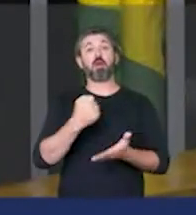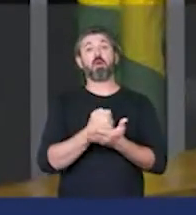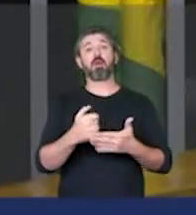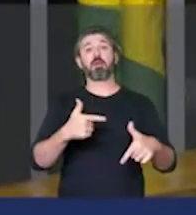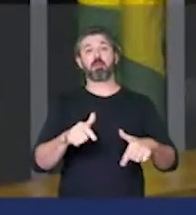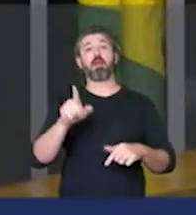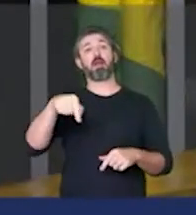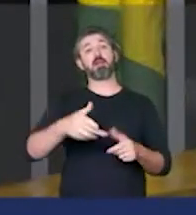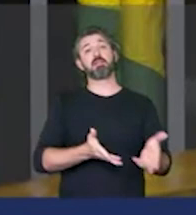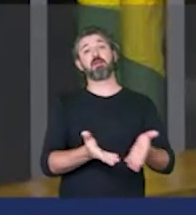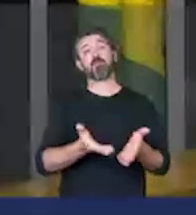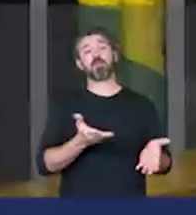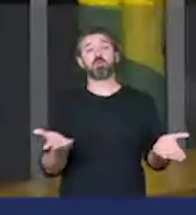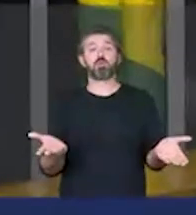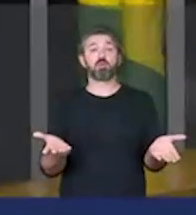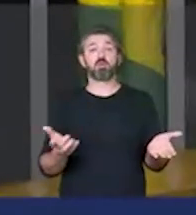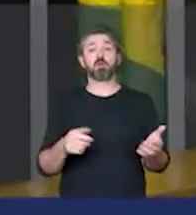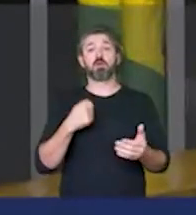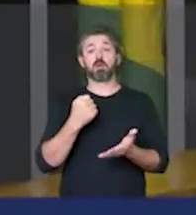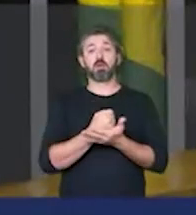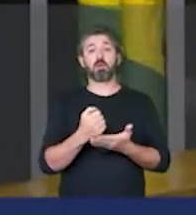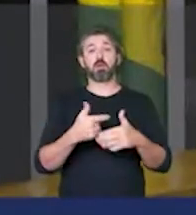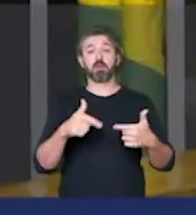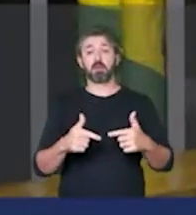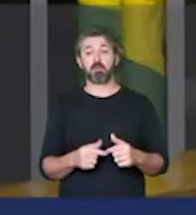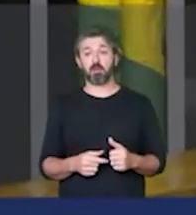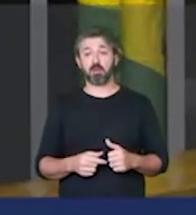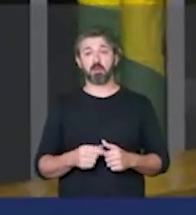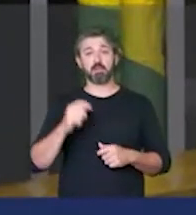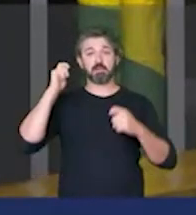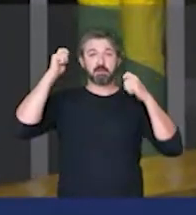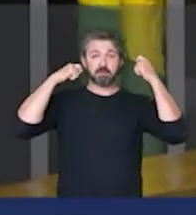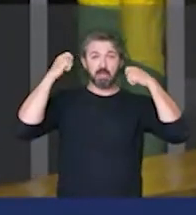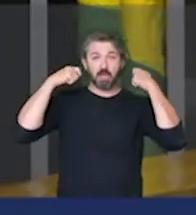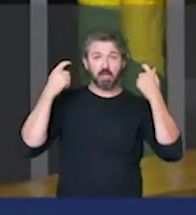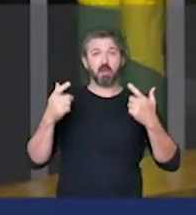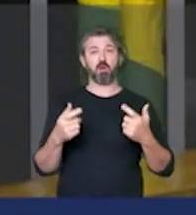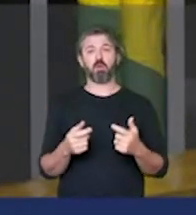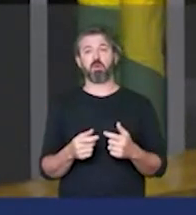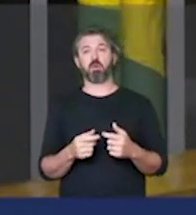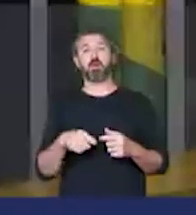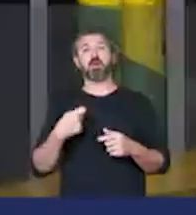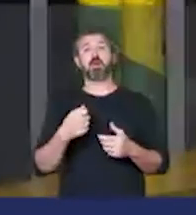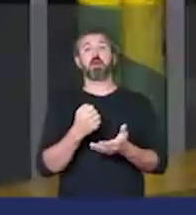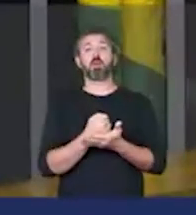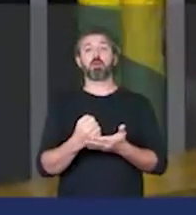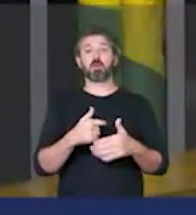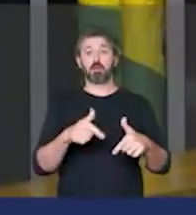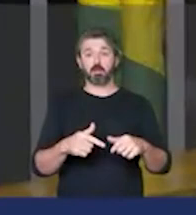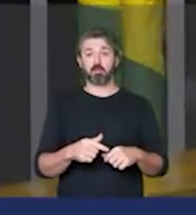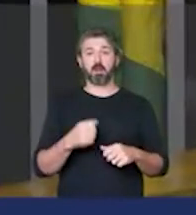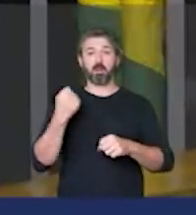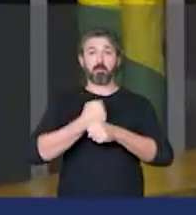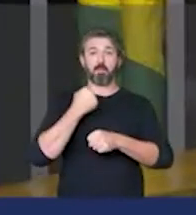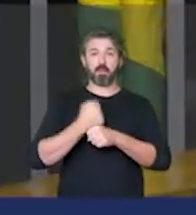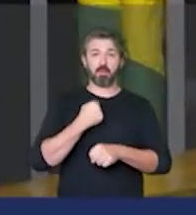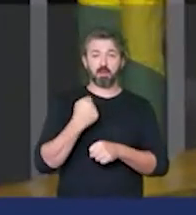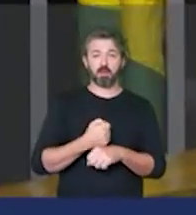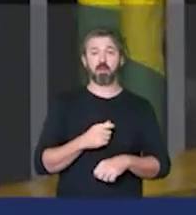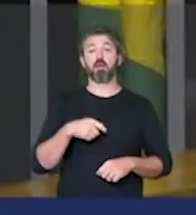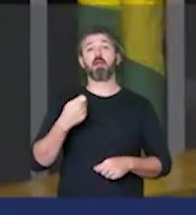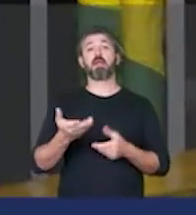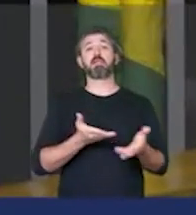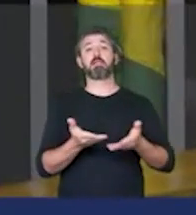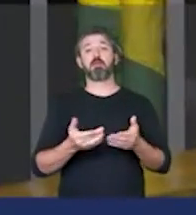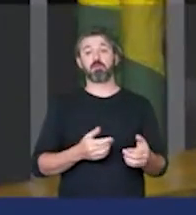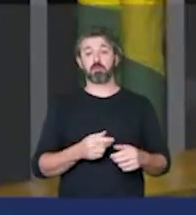emprega? O setor de serviços. Quem emprega no setor de serviços? Salão de beleza. Quem emprega no setor de serviços? Pedreiro. Quem